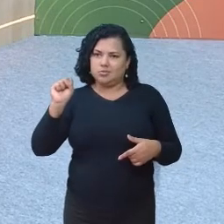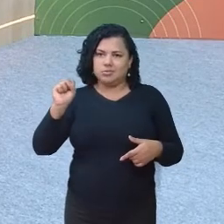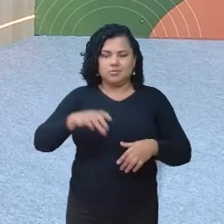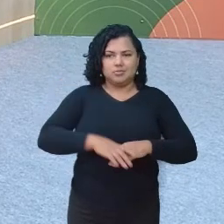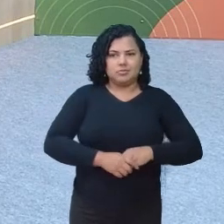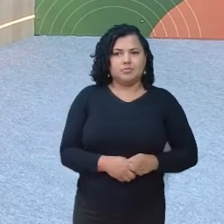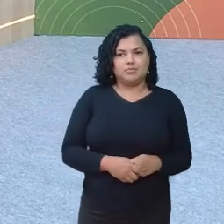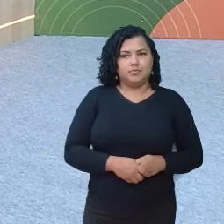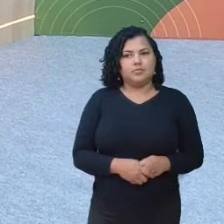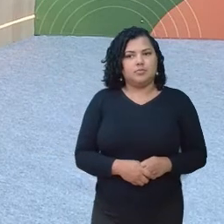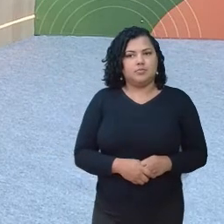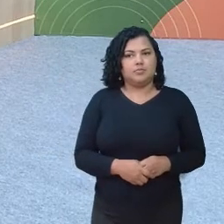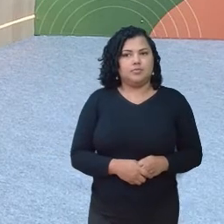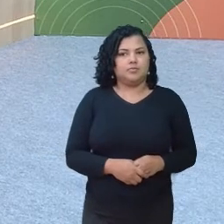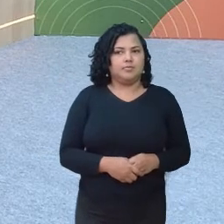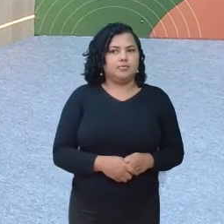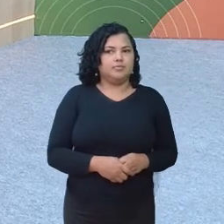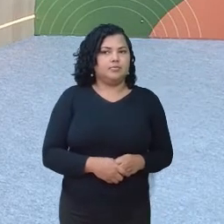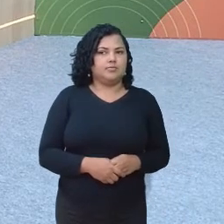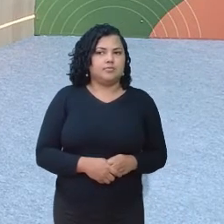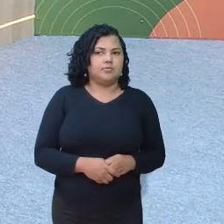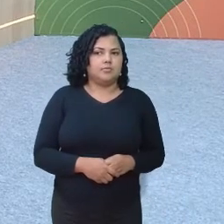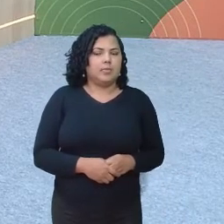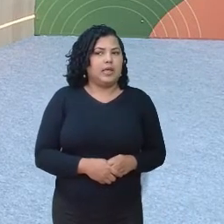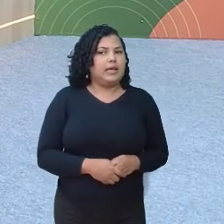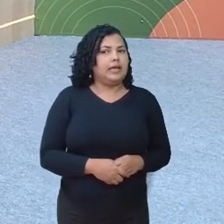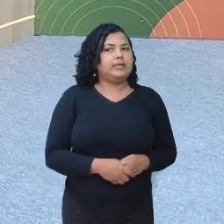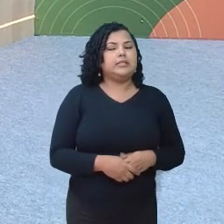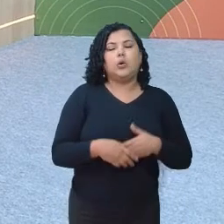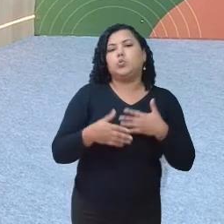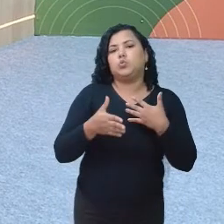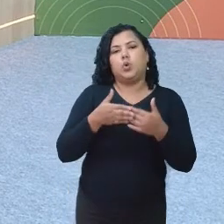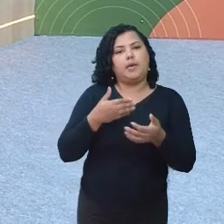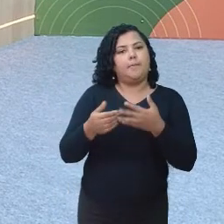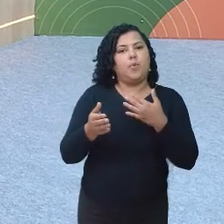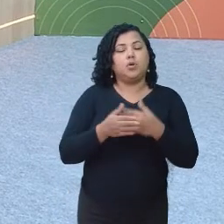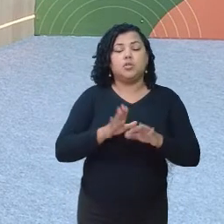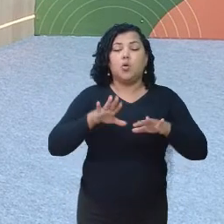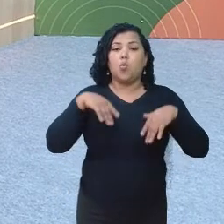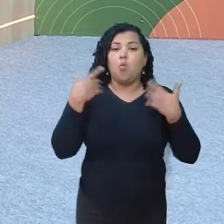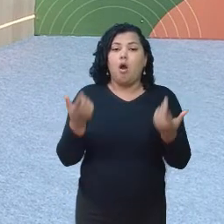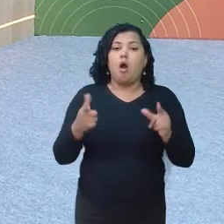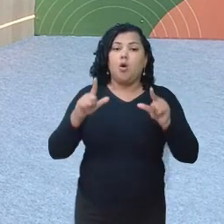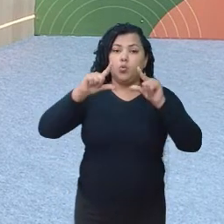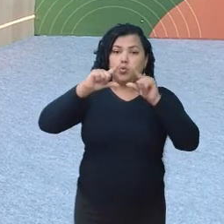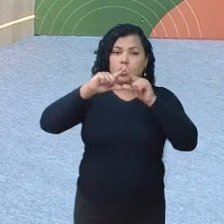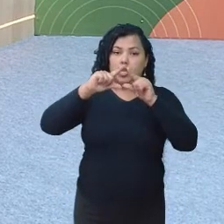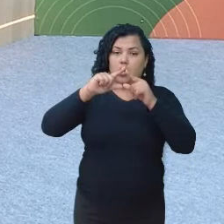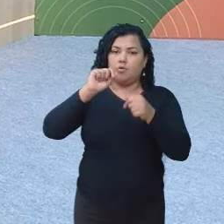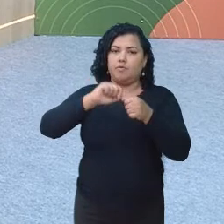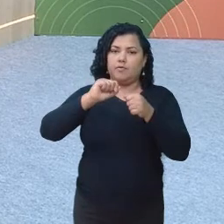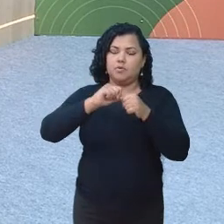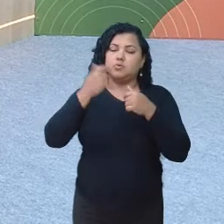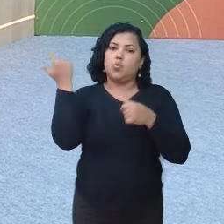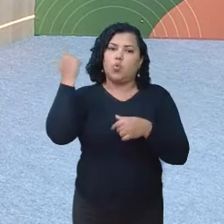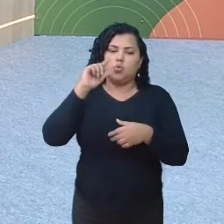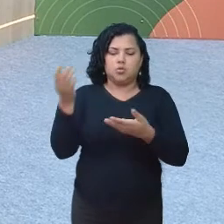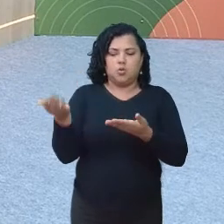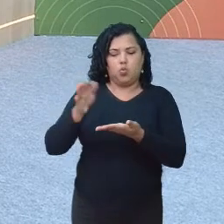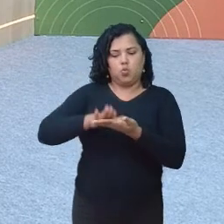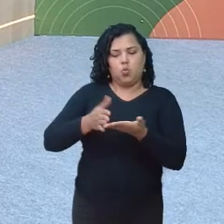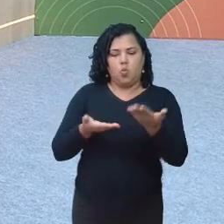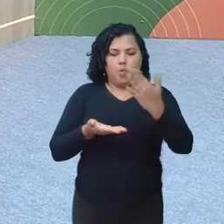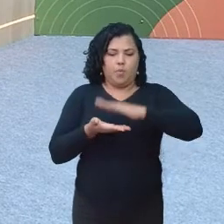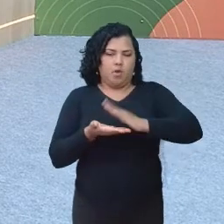nos mostrar que, independente do triângulo que eu tenha formado, eu sempre vou conseguir dobrar de tal